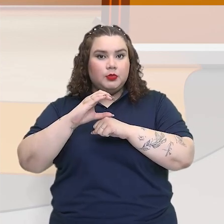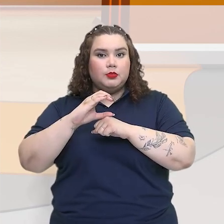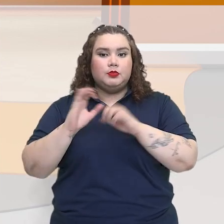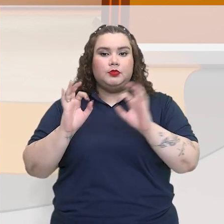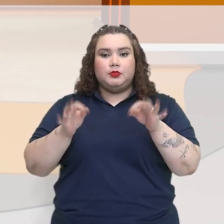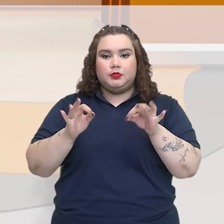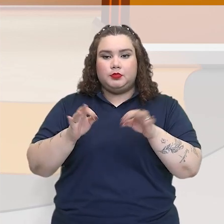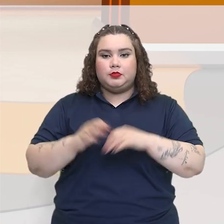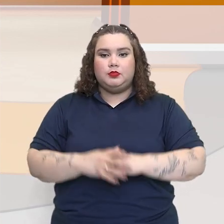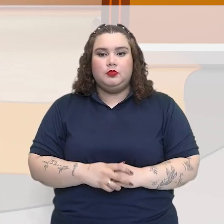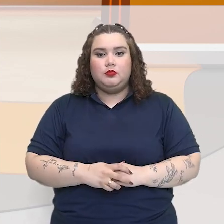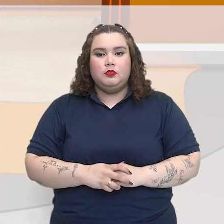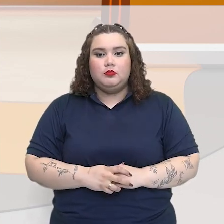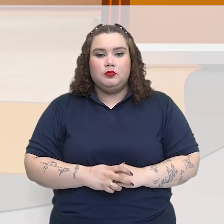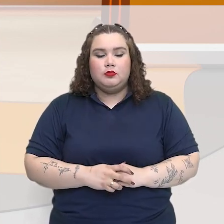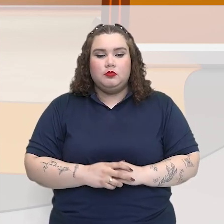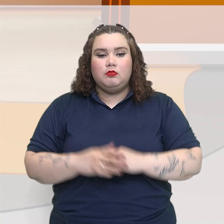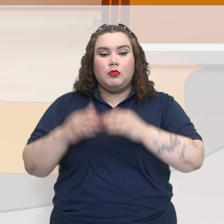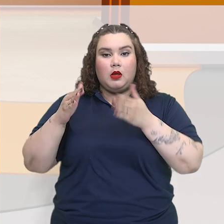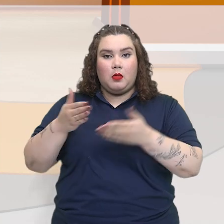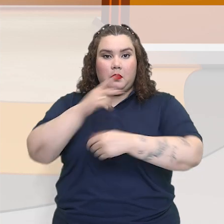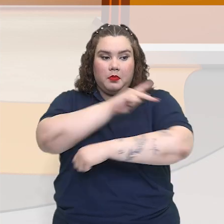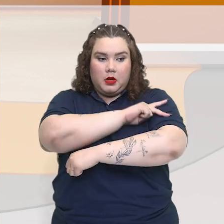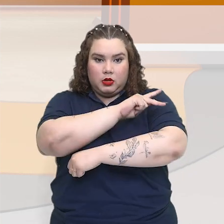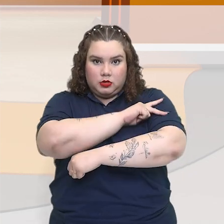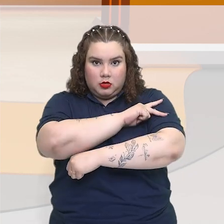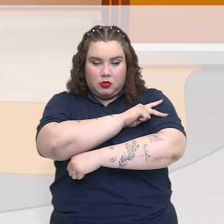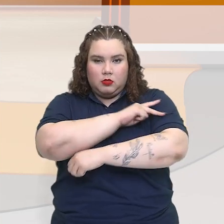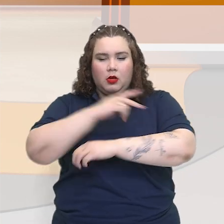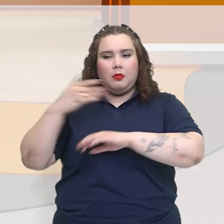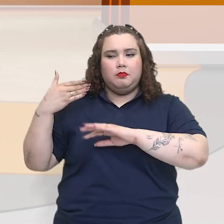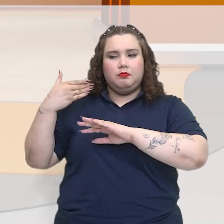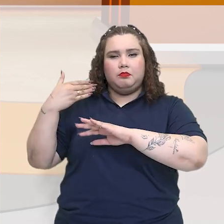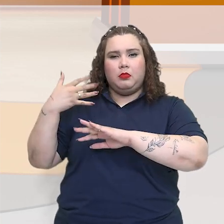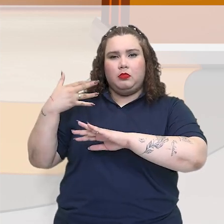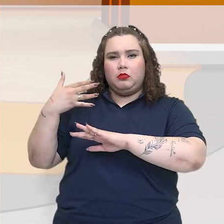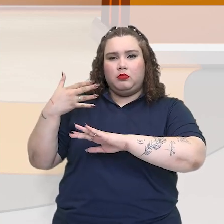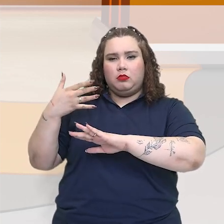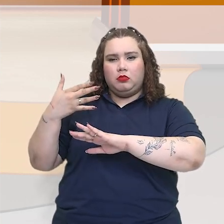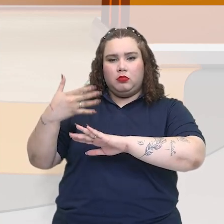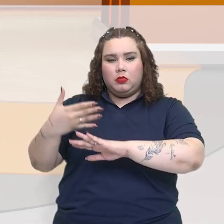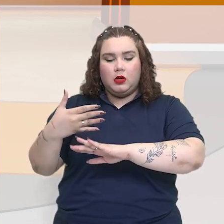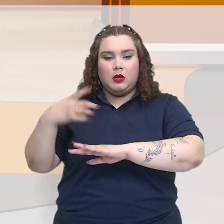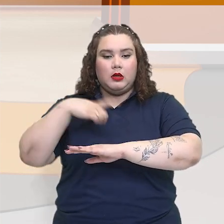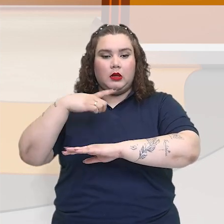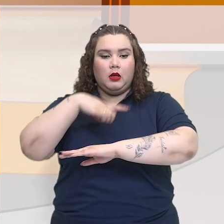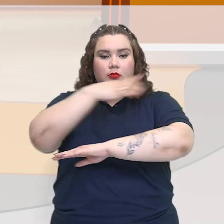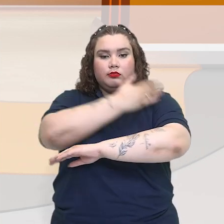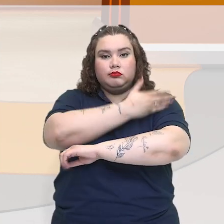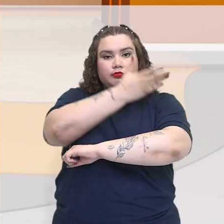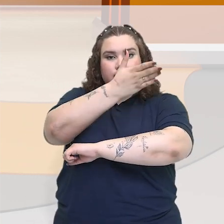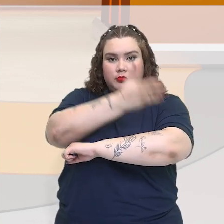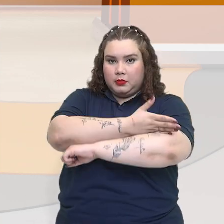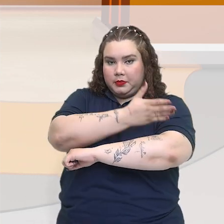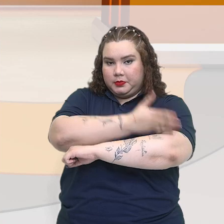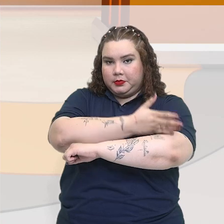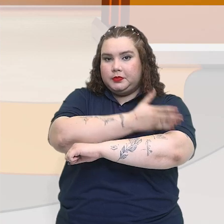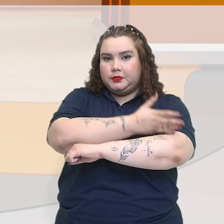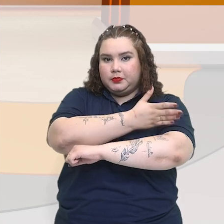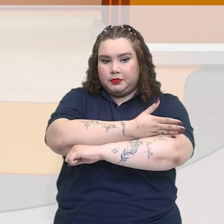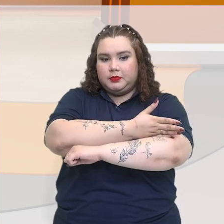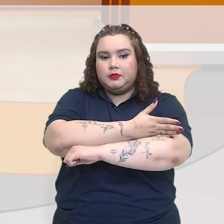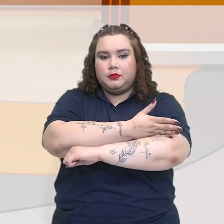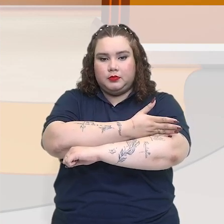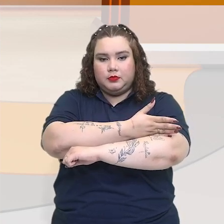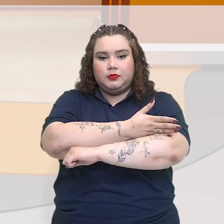Cristo. Após a pré-história, nós temos a Idade Antiga